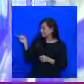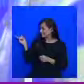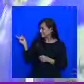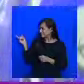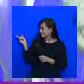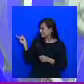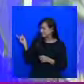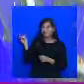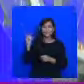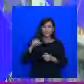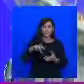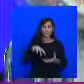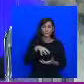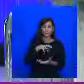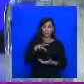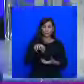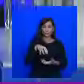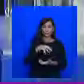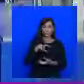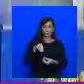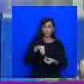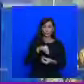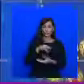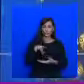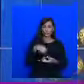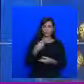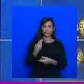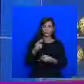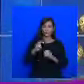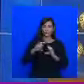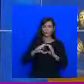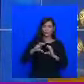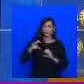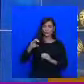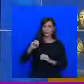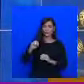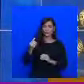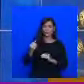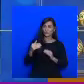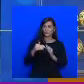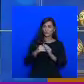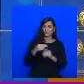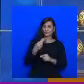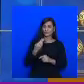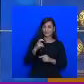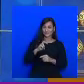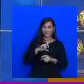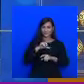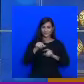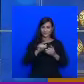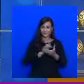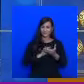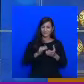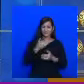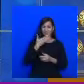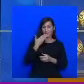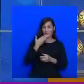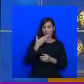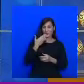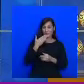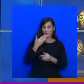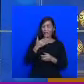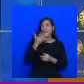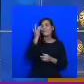Valendo. Globo carregado embaralhando 25 bolas numeradas de 0 a 25. Sorteio da Loto